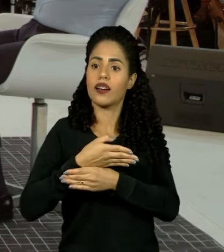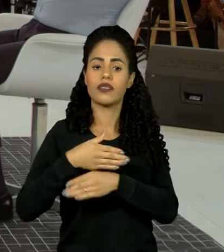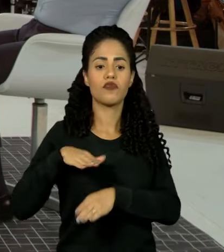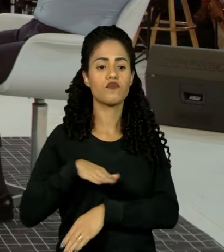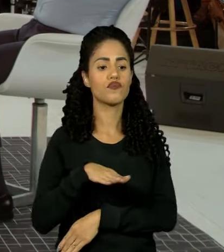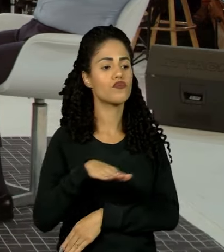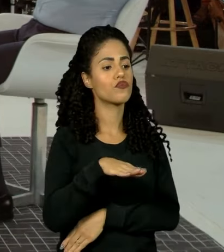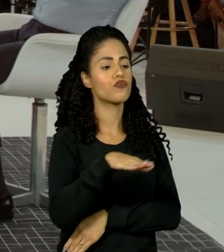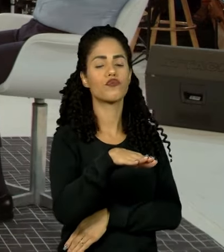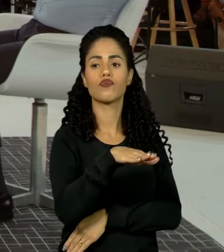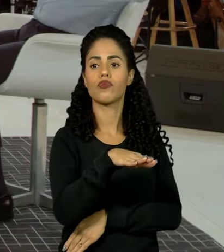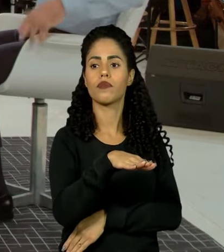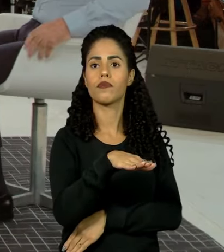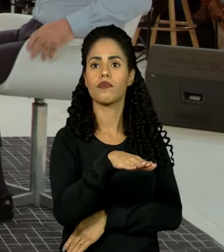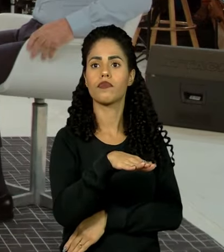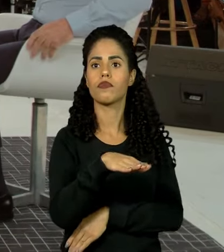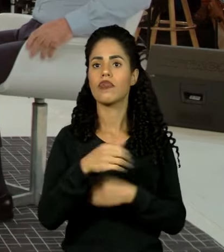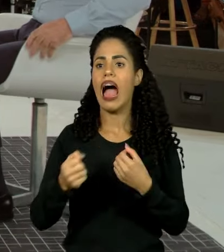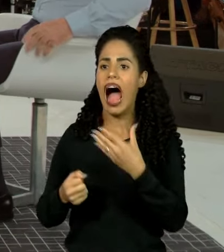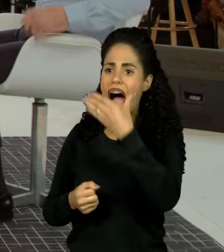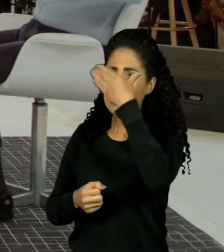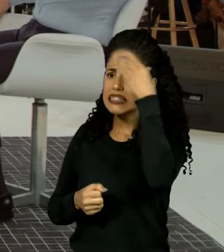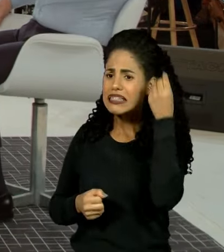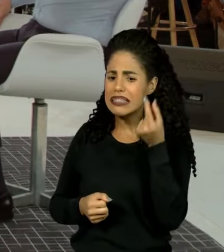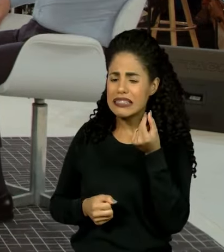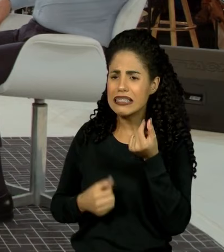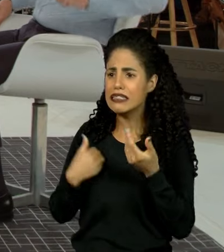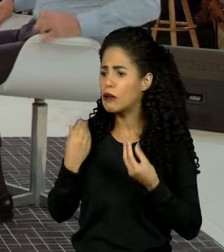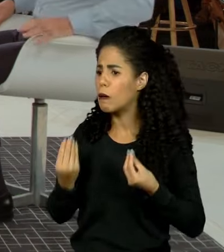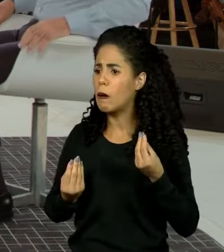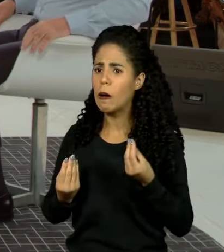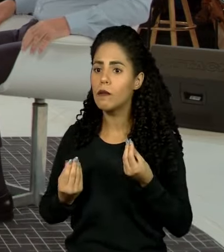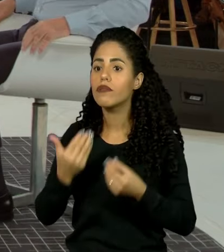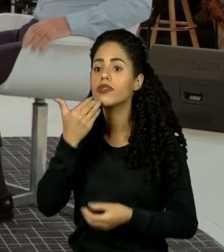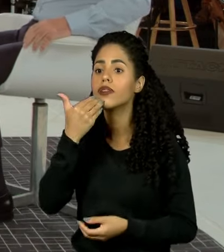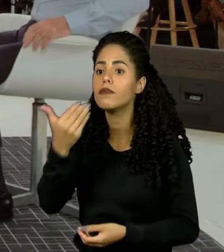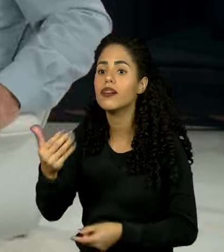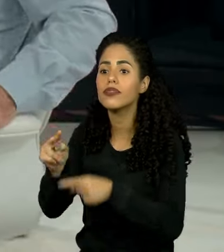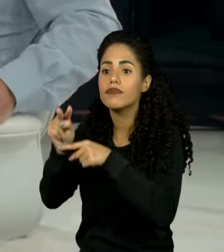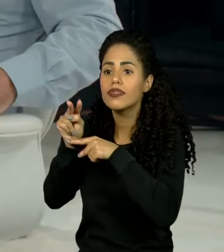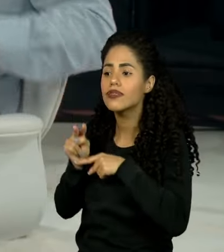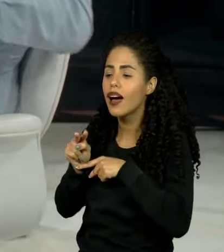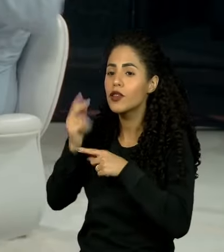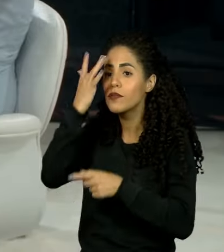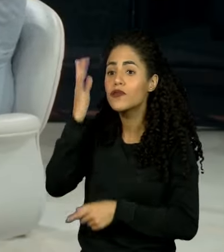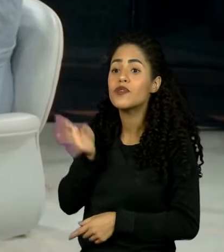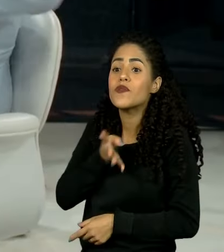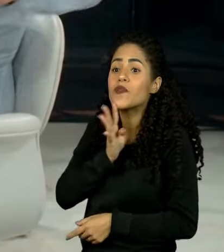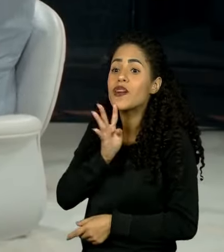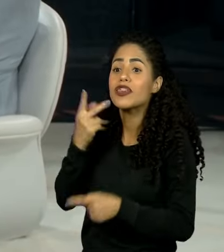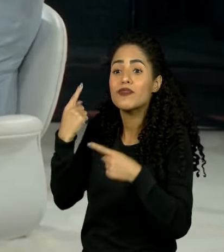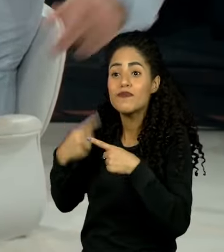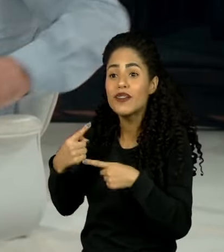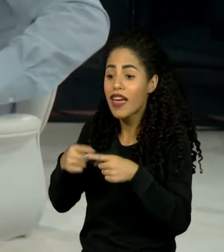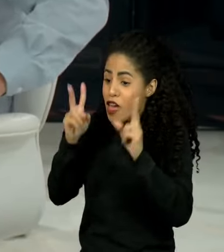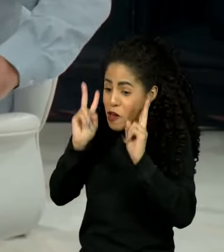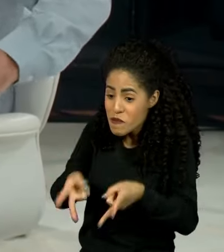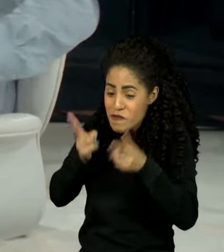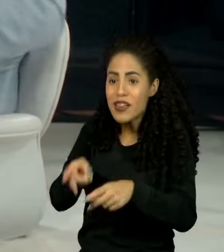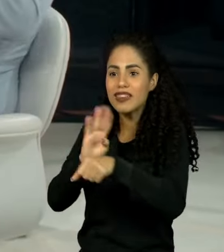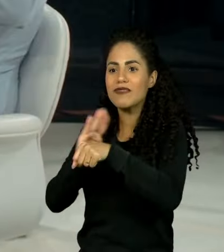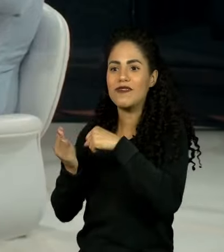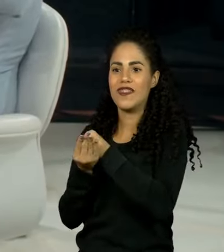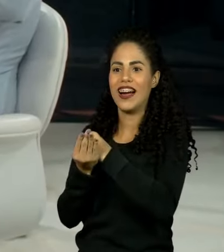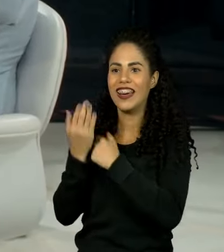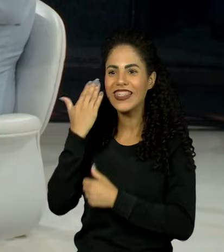olhou no no bolso não tinha dinheiro todo pegou ali no jornaleiro ou na loja do do seu João que é seu conhecido dá aqui para eu pagar o táxi Eu já